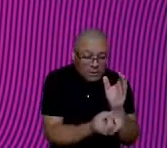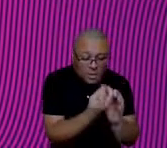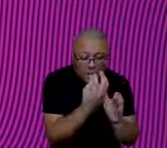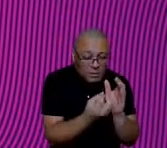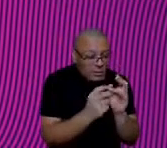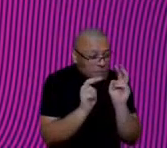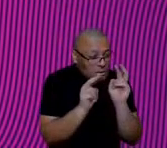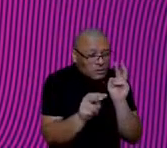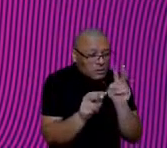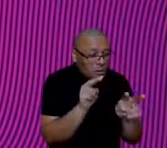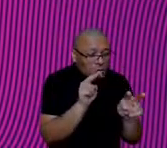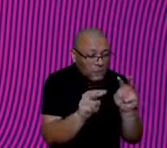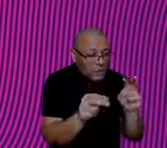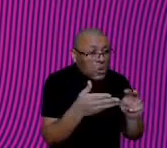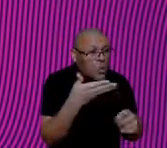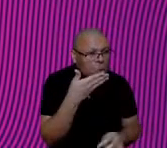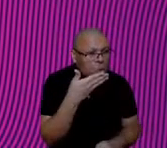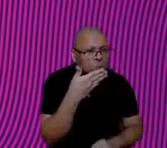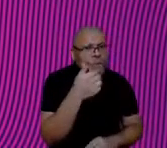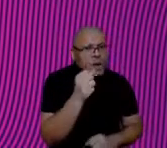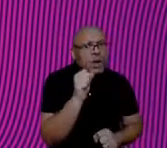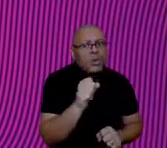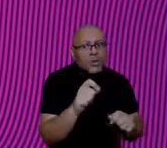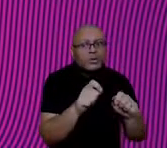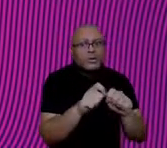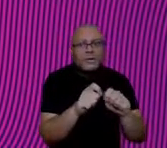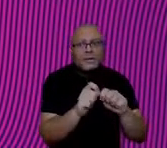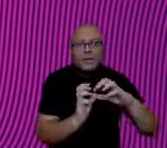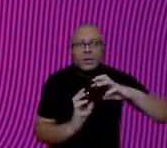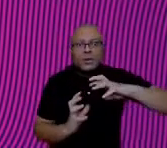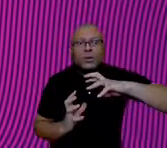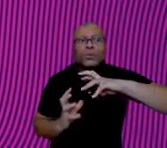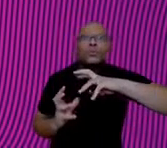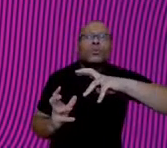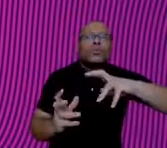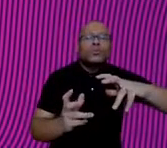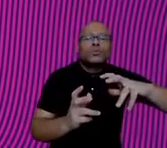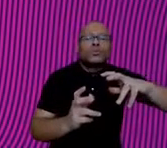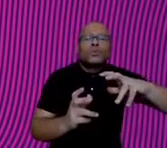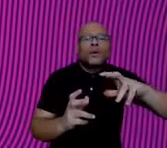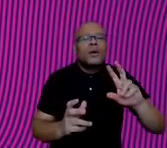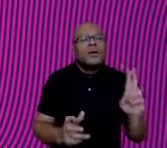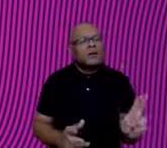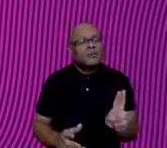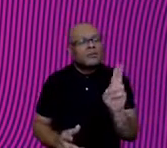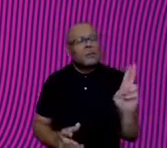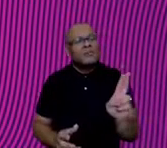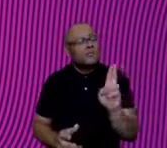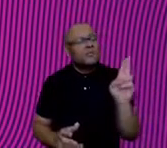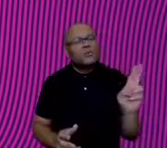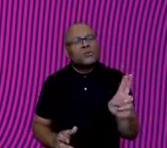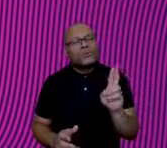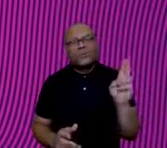de melhor que pode ser feito no mundo. E a incorporação disso de uma maneira